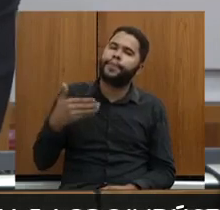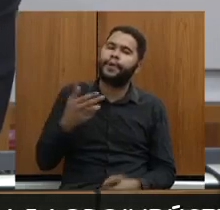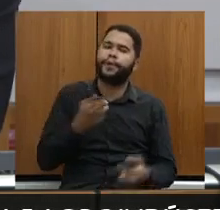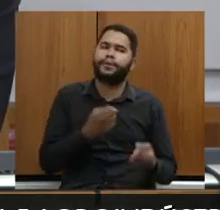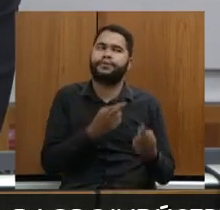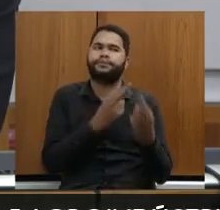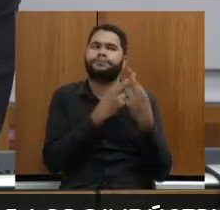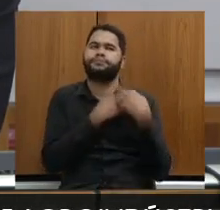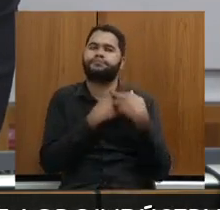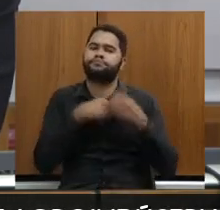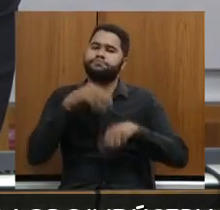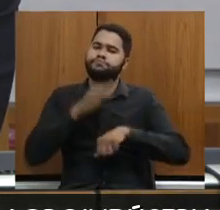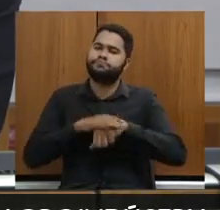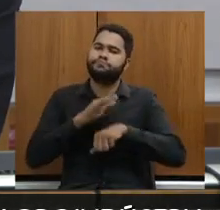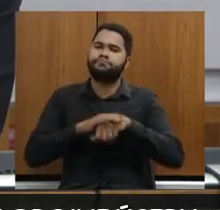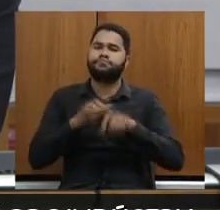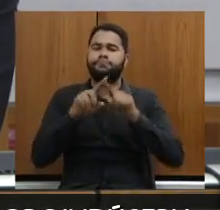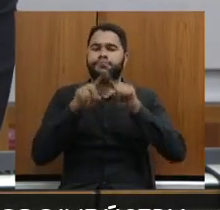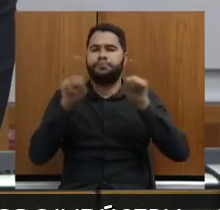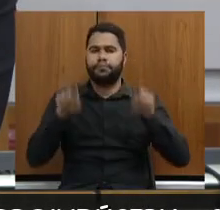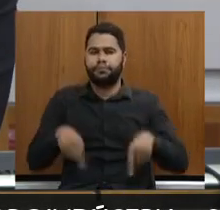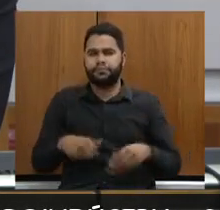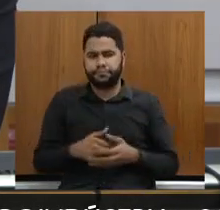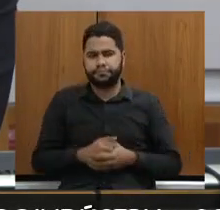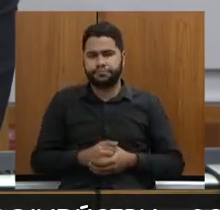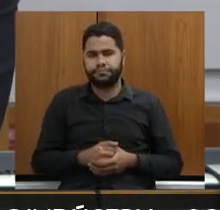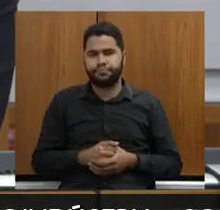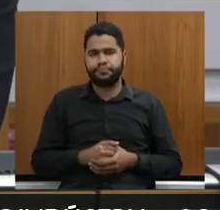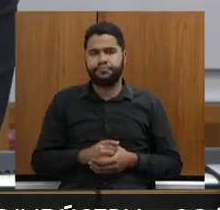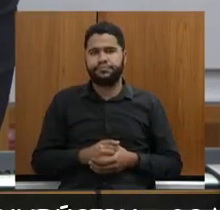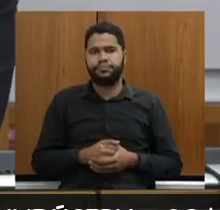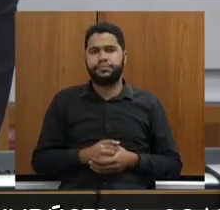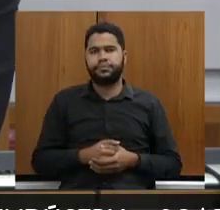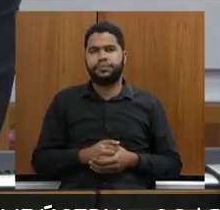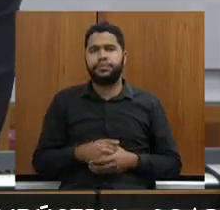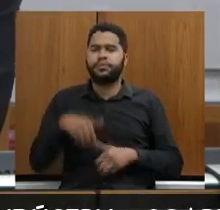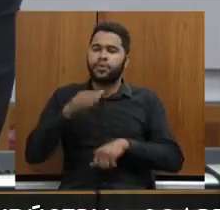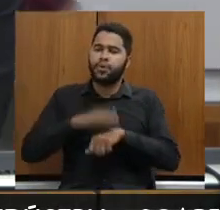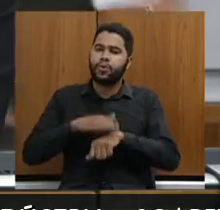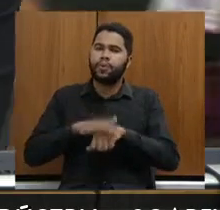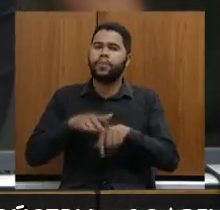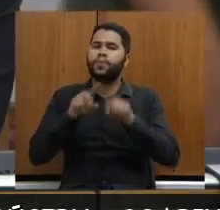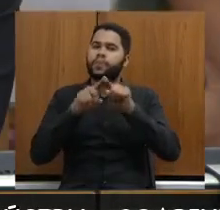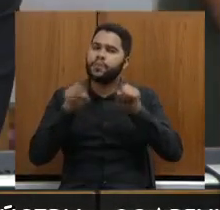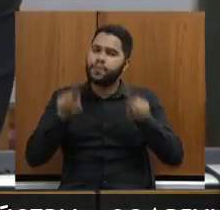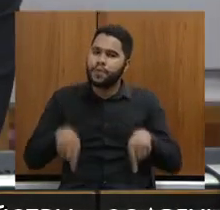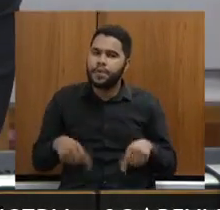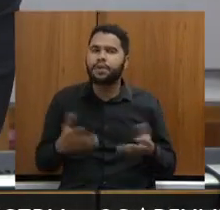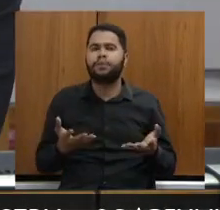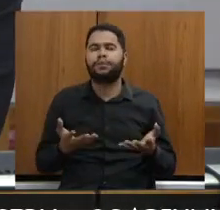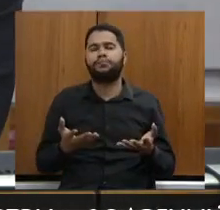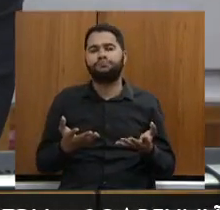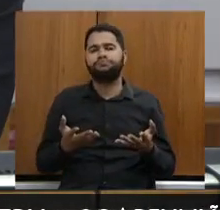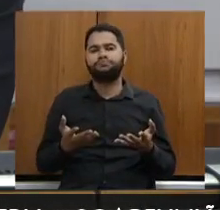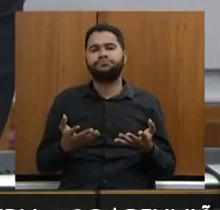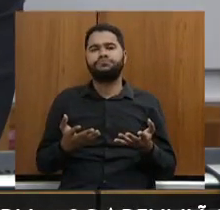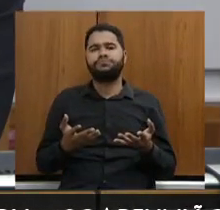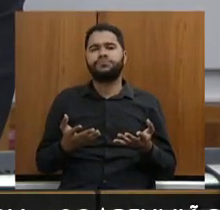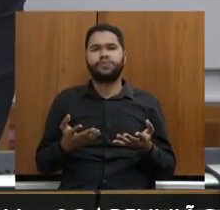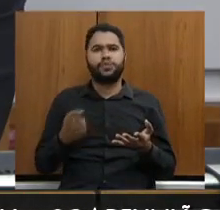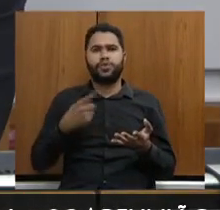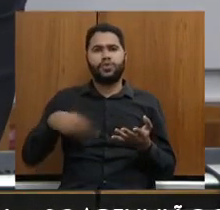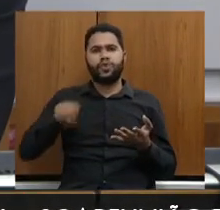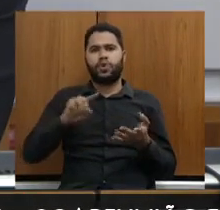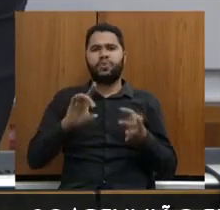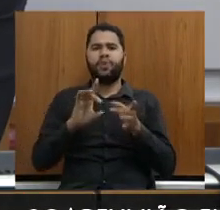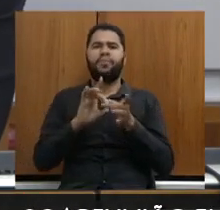a responsabilidade fique na mão do mercado né onde que o próprio mercado é nós